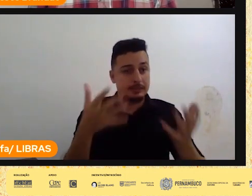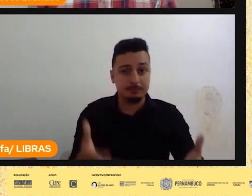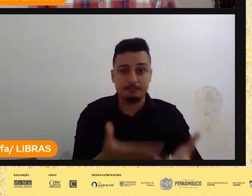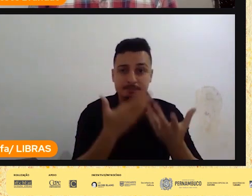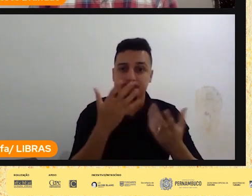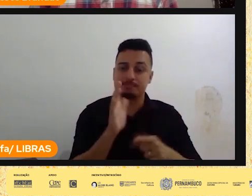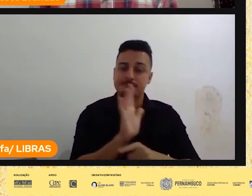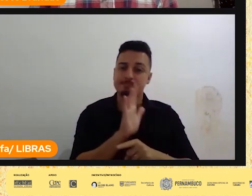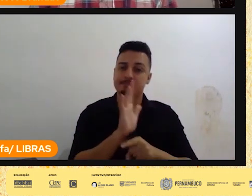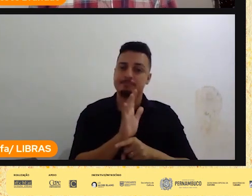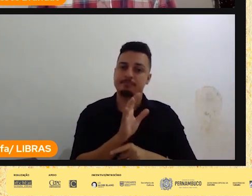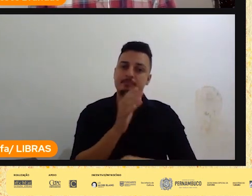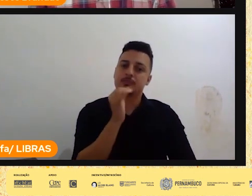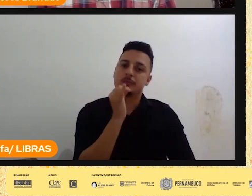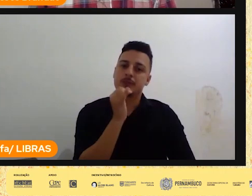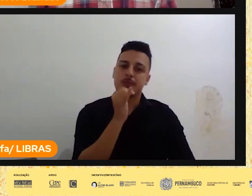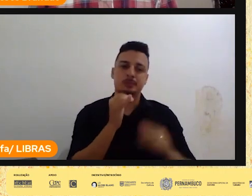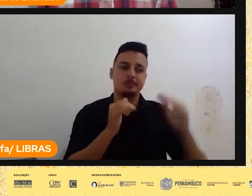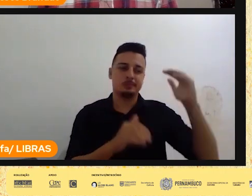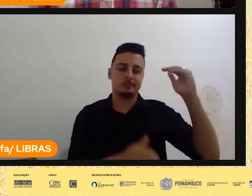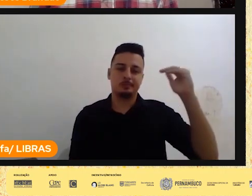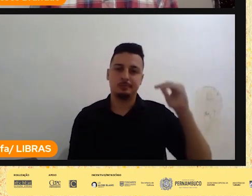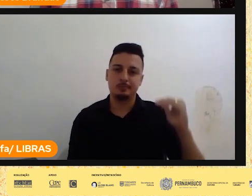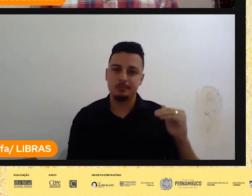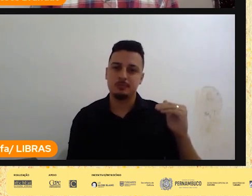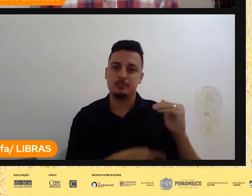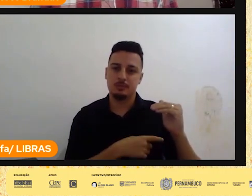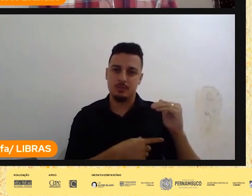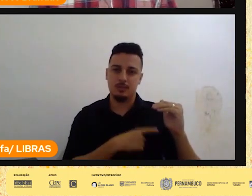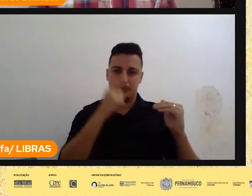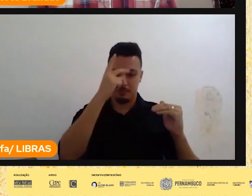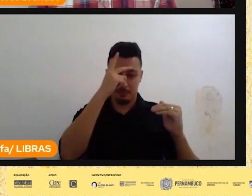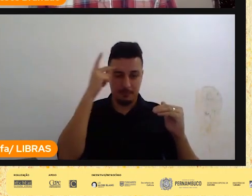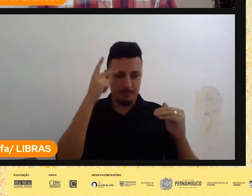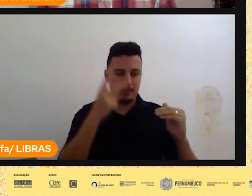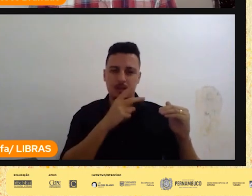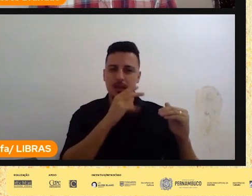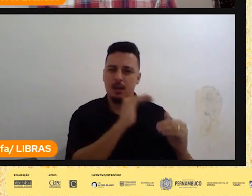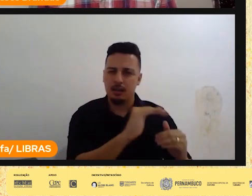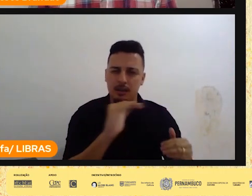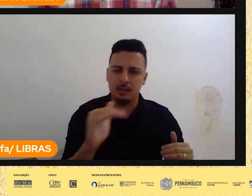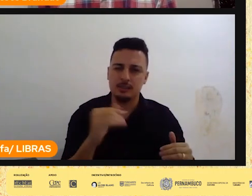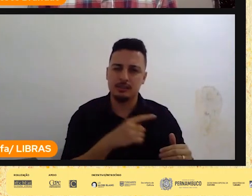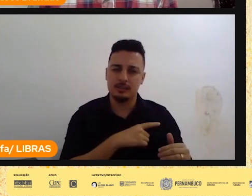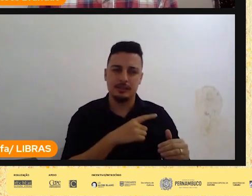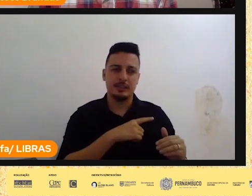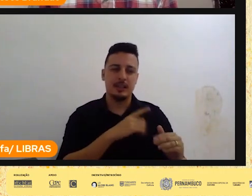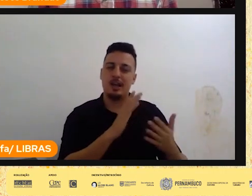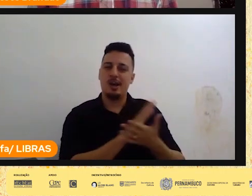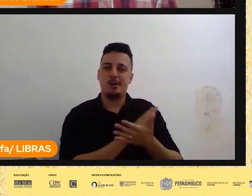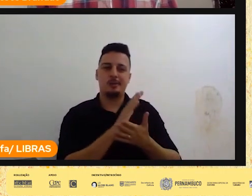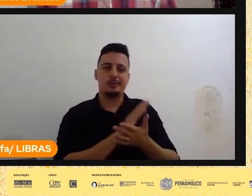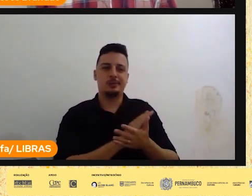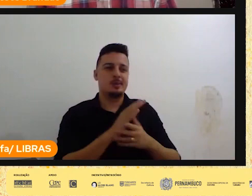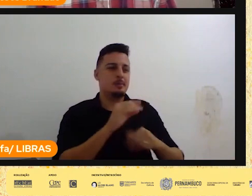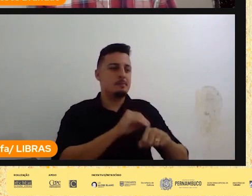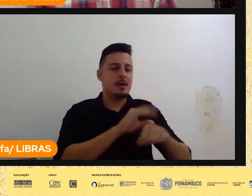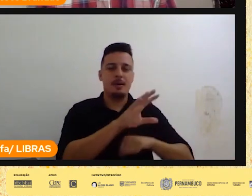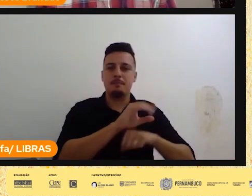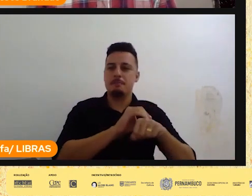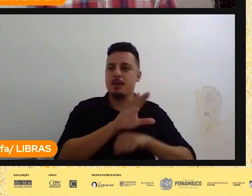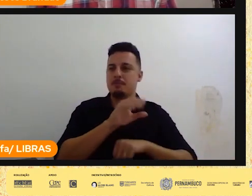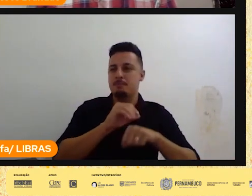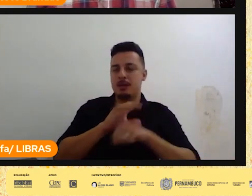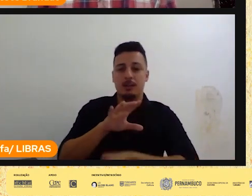conteúdo infantil, nem específico de animação, mas infantil, a gente tem restrições, por exemplo, para publicidade, então nem toda marca a gente pode trazer para o